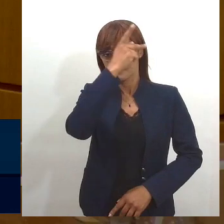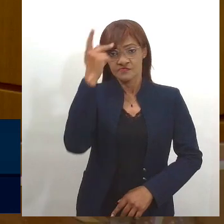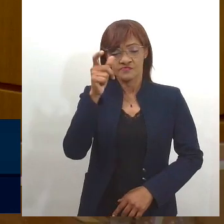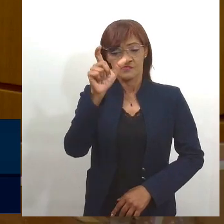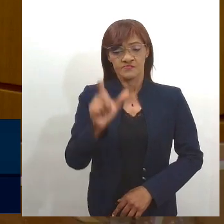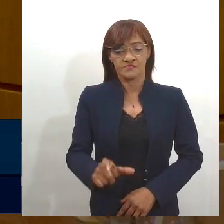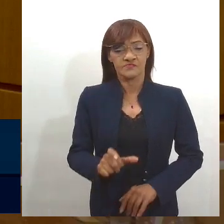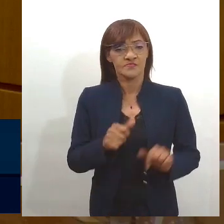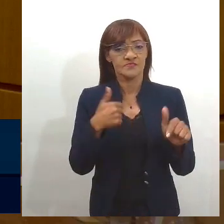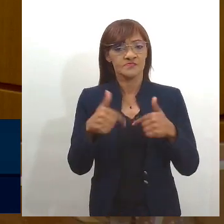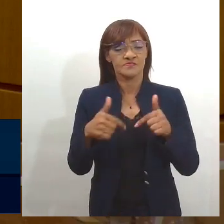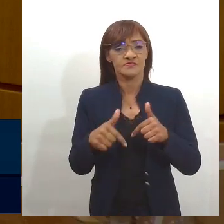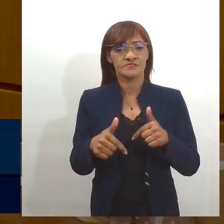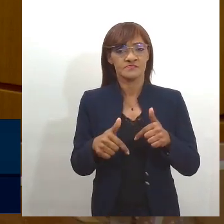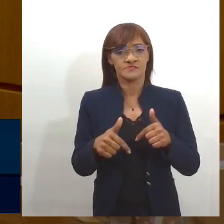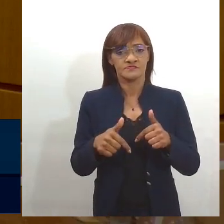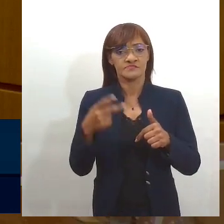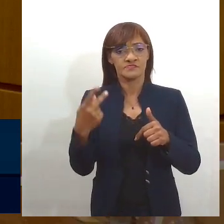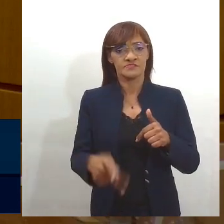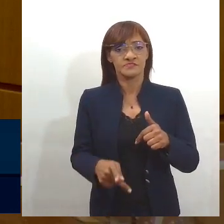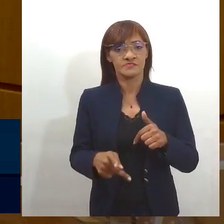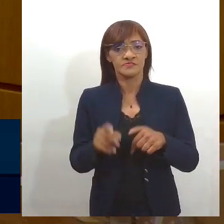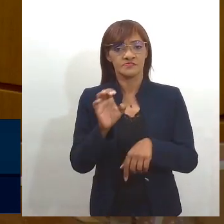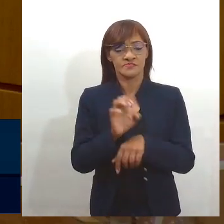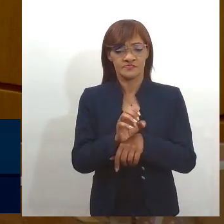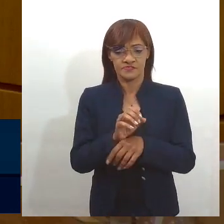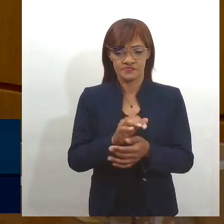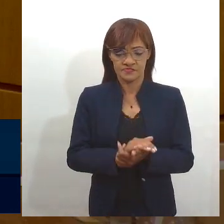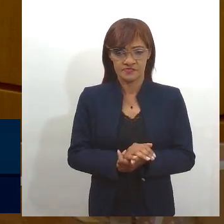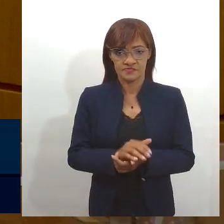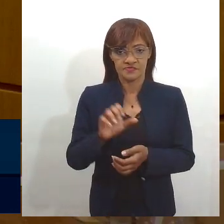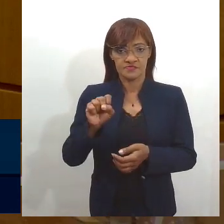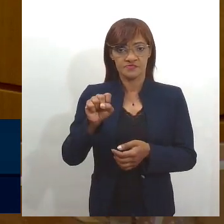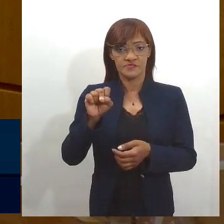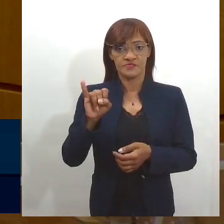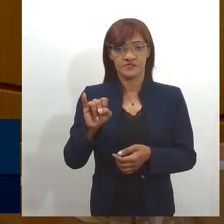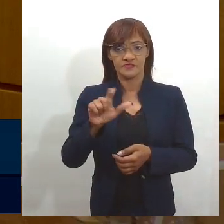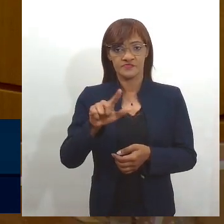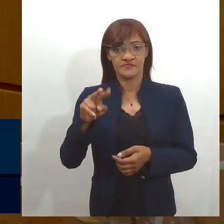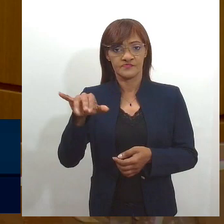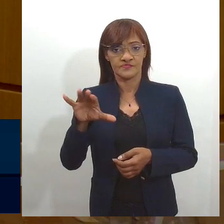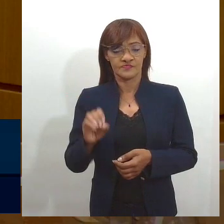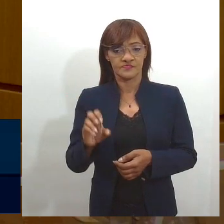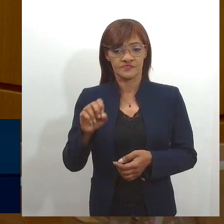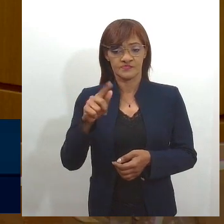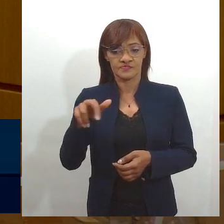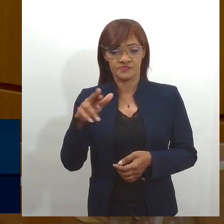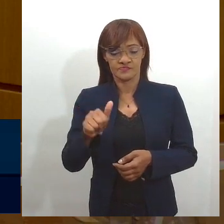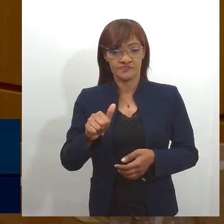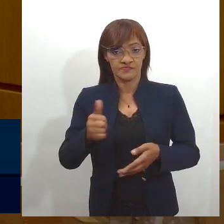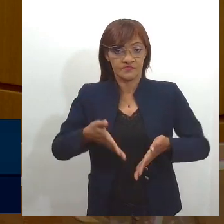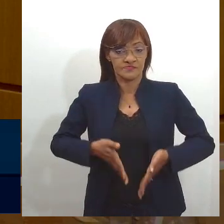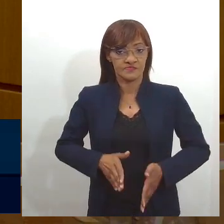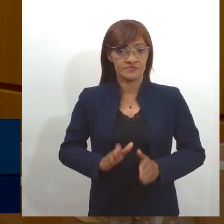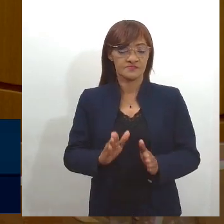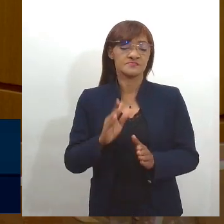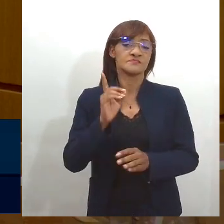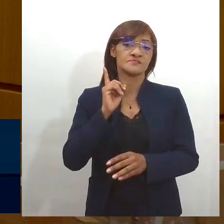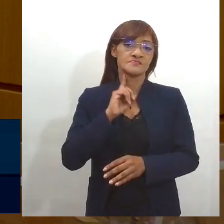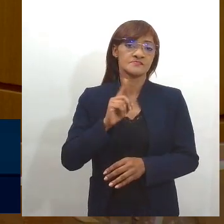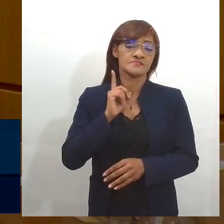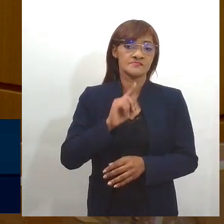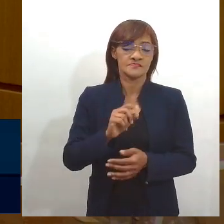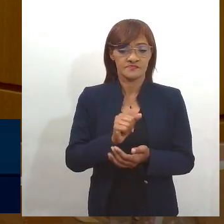Estado. Silvio de Oliveira é natural de Araguari, em Minas Gerais. É filho do senhor Limílio e